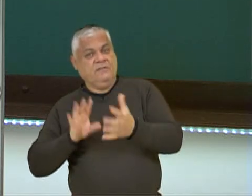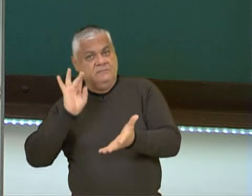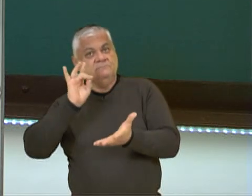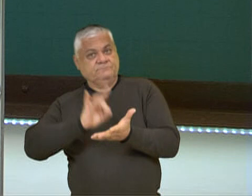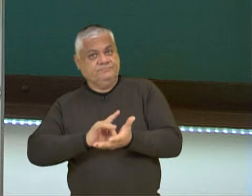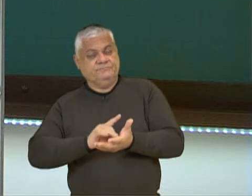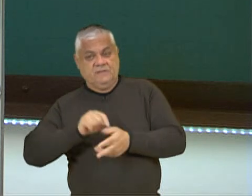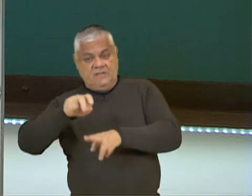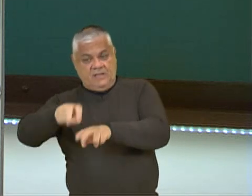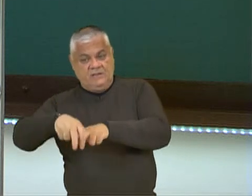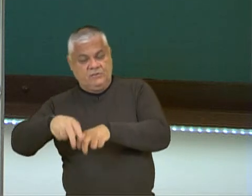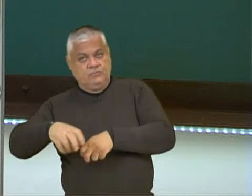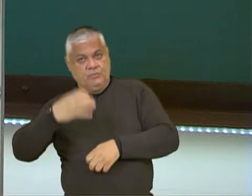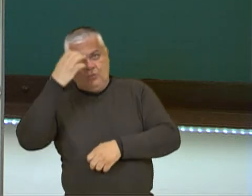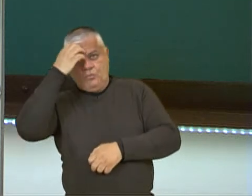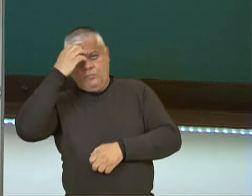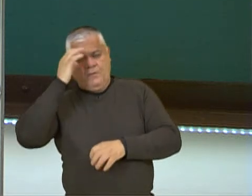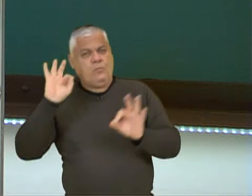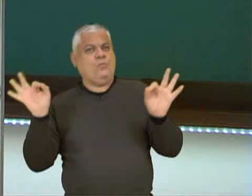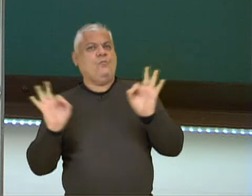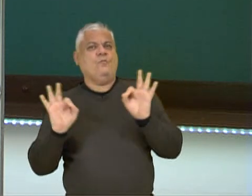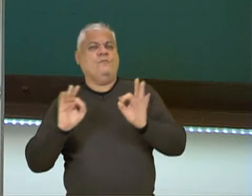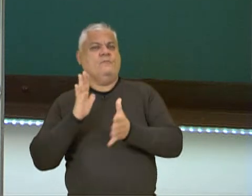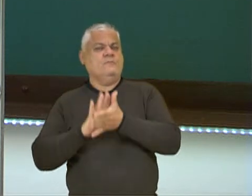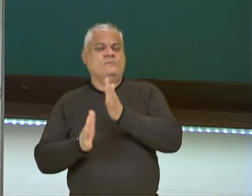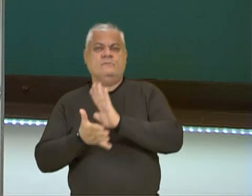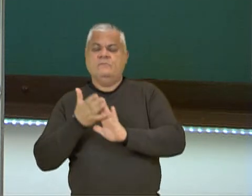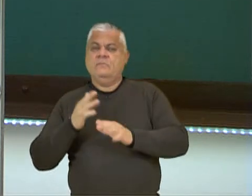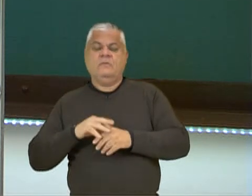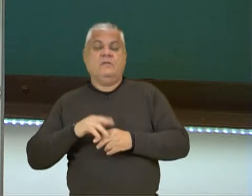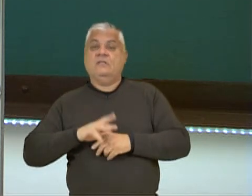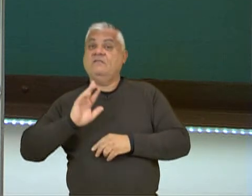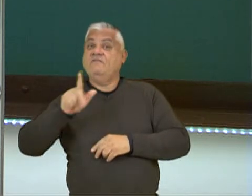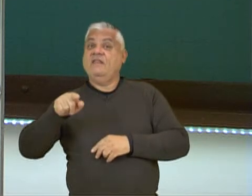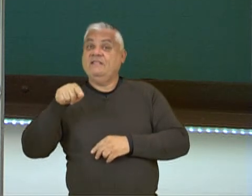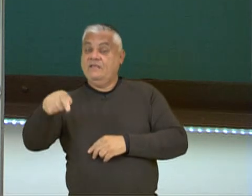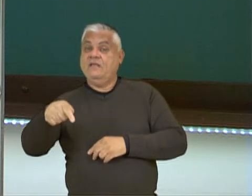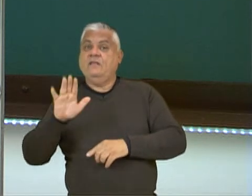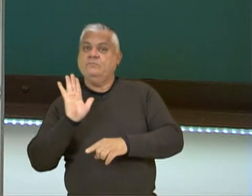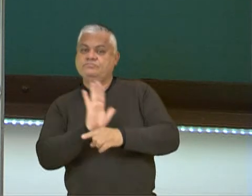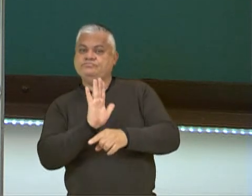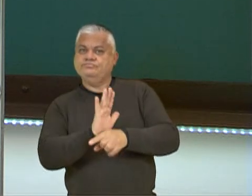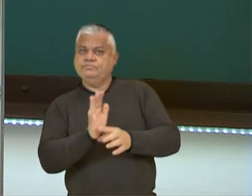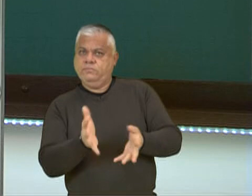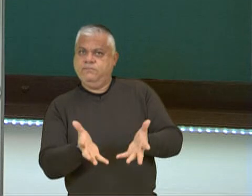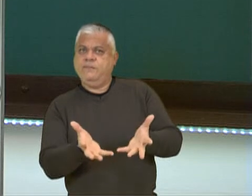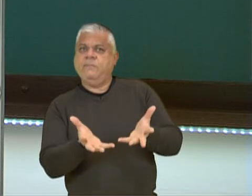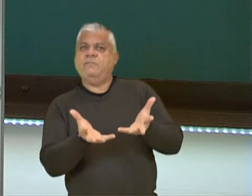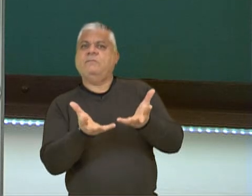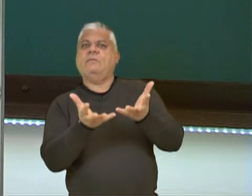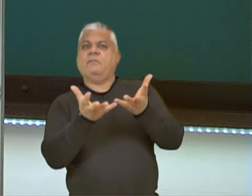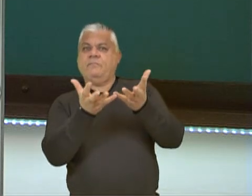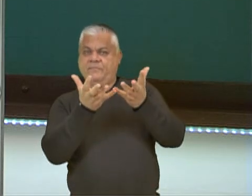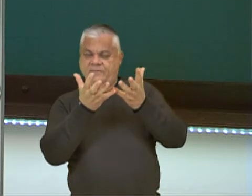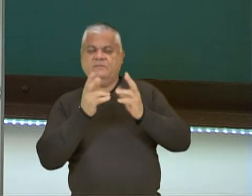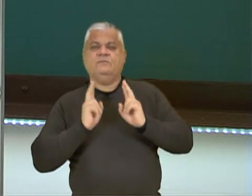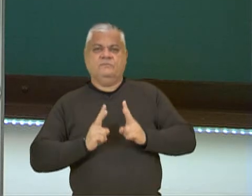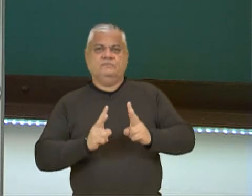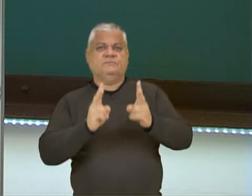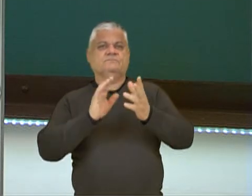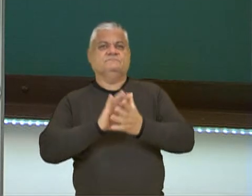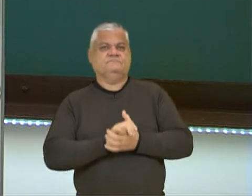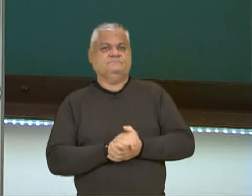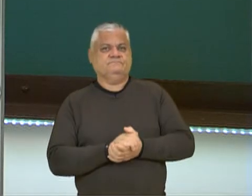de que não foi o agronegócio que respondeu por esse não crescimento, porque o agronegócio cresceu nos últimos